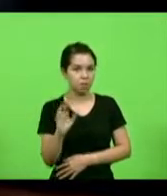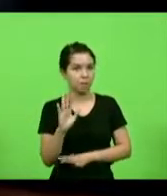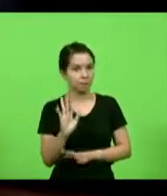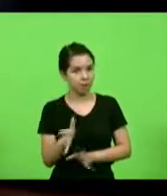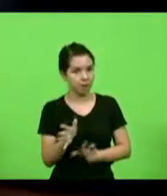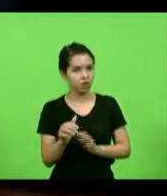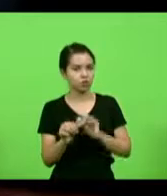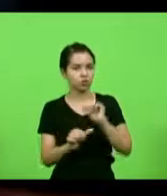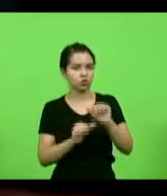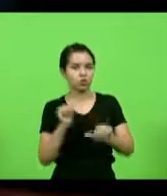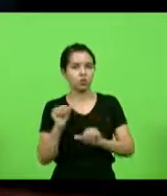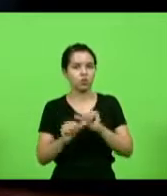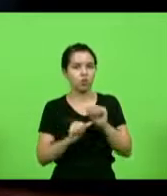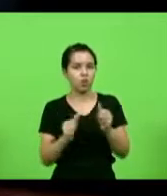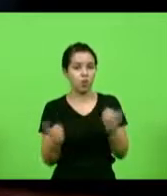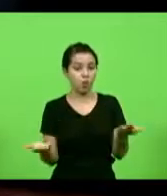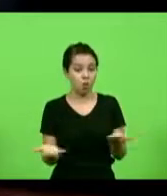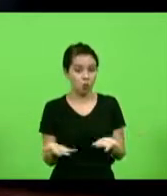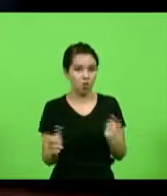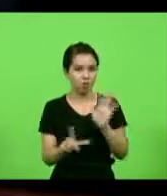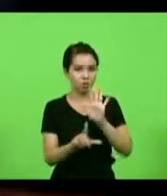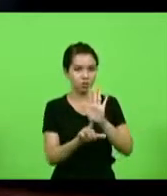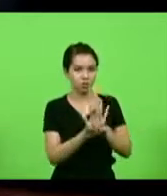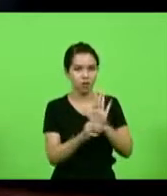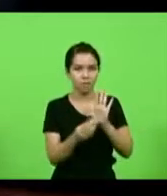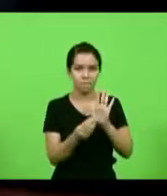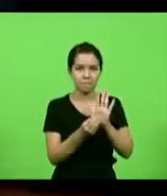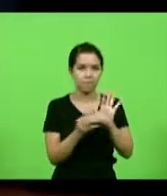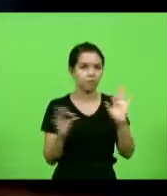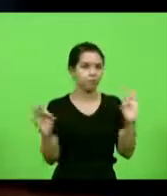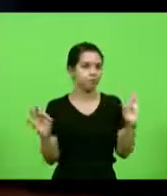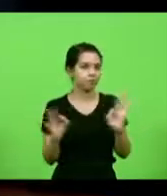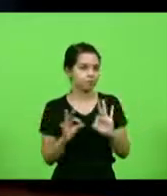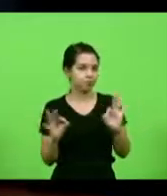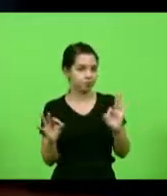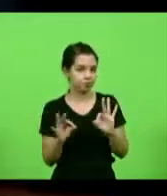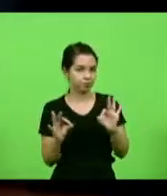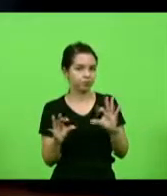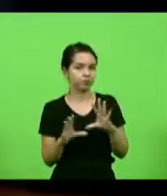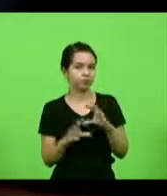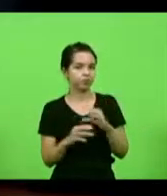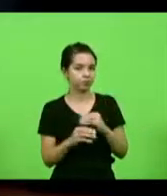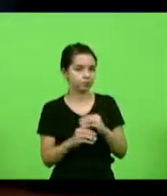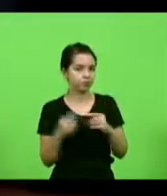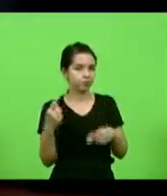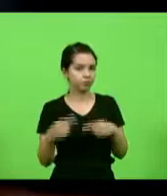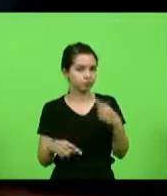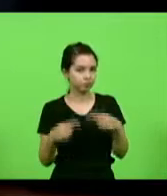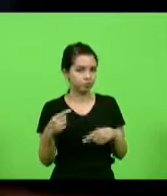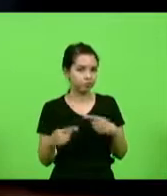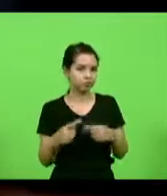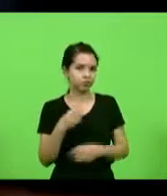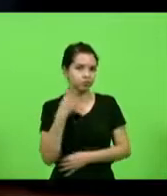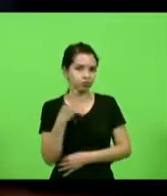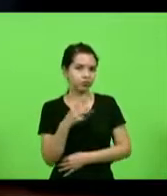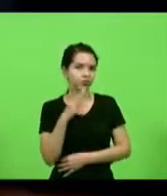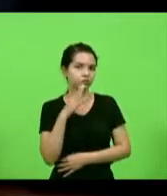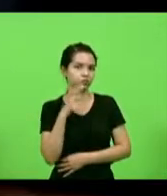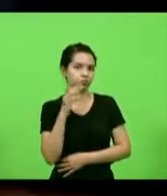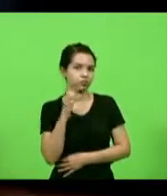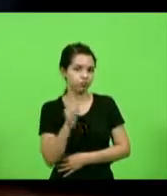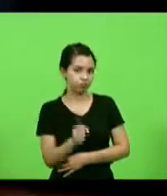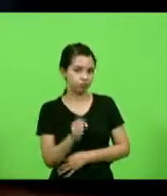atual lei não prevê nada em relação a isso, somado a uma discussão que o próprio deputado Bruno faz, que é do